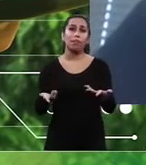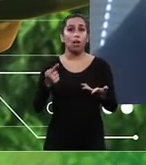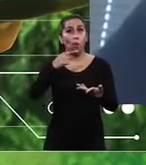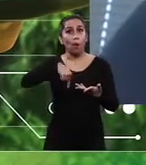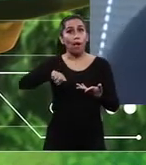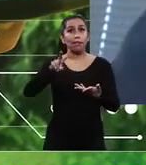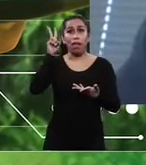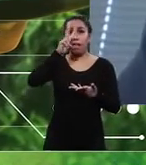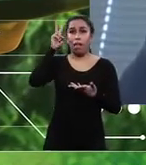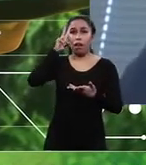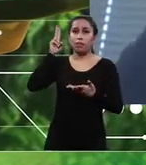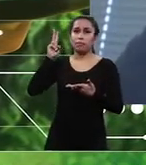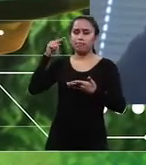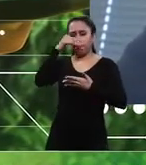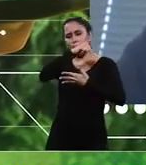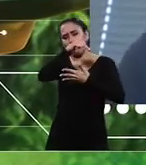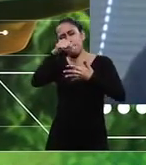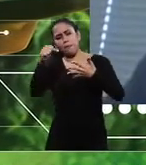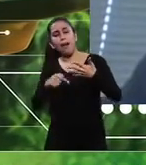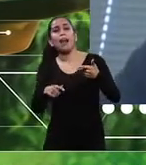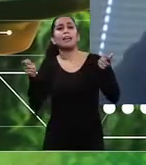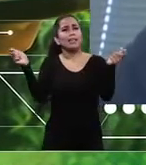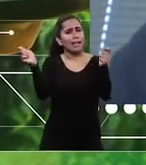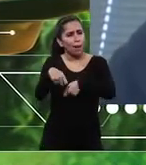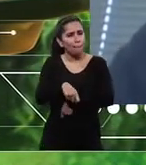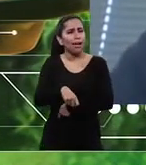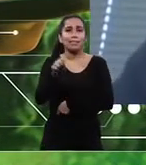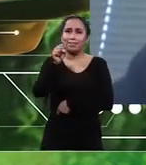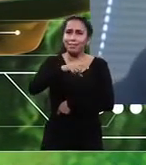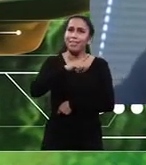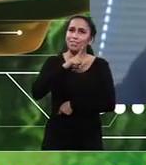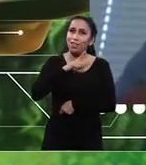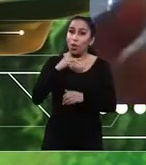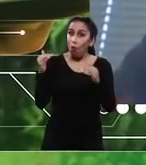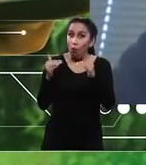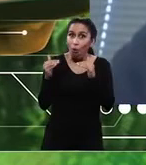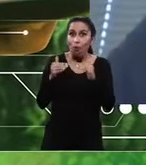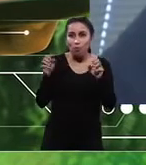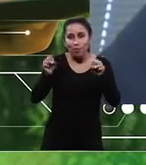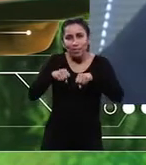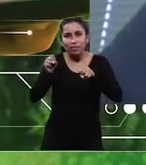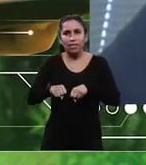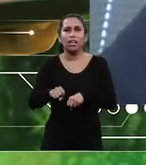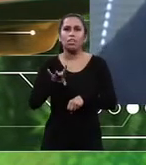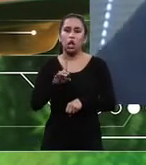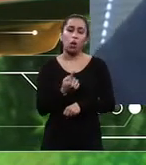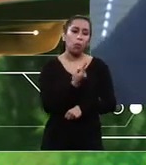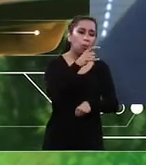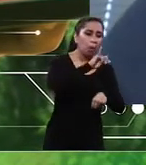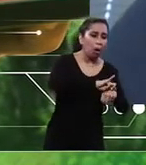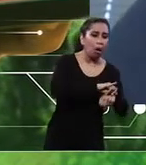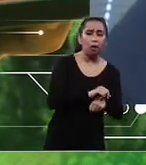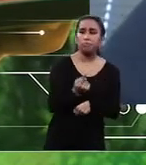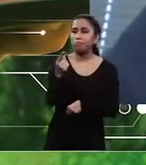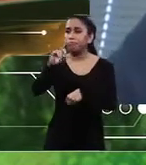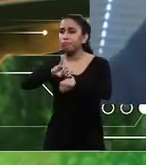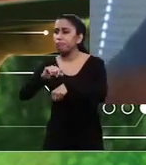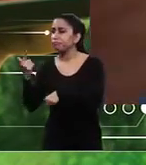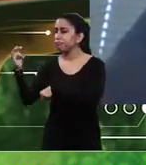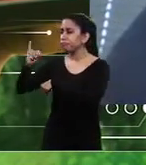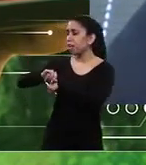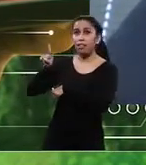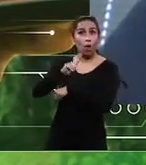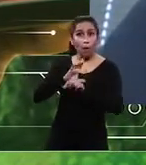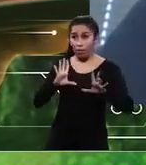consolidar, não é uma narrativa que... Né, deve nascer do órgão A ou do órgão B, e sim uma narrativa conjunta que a gente precisa construir.